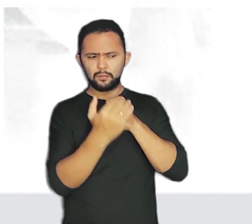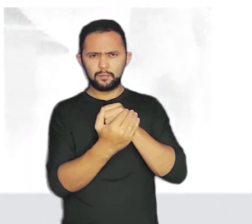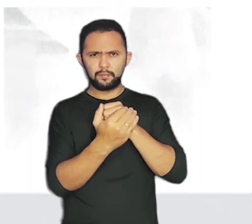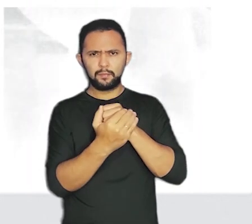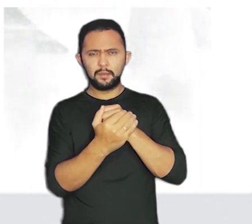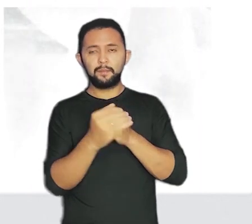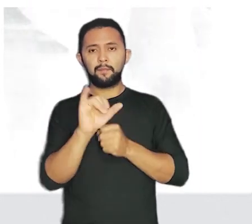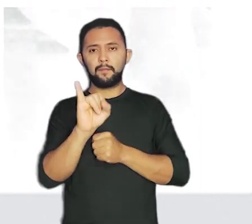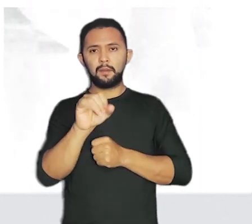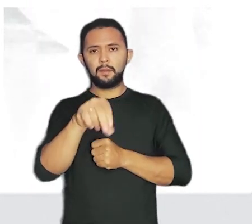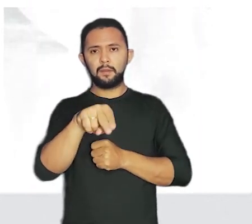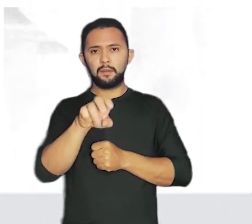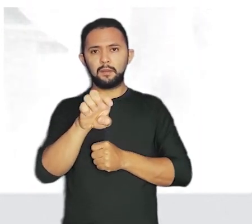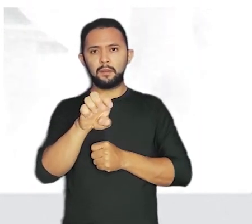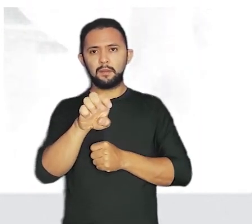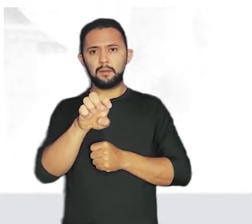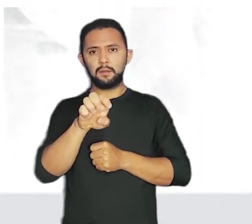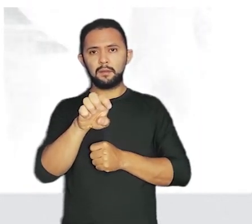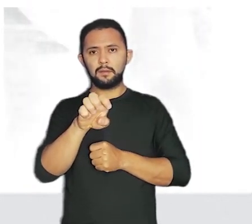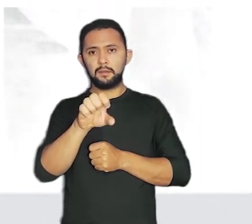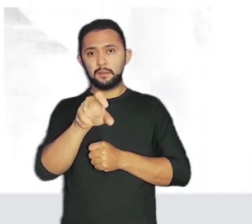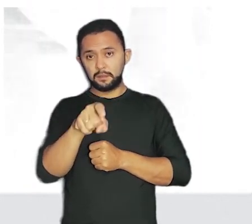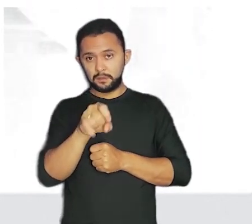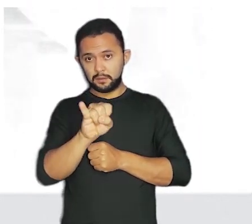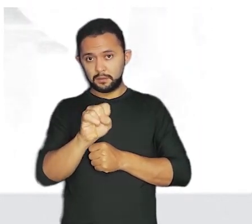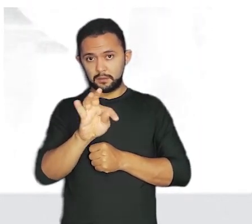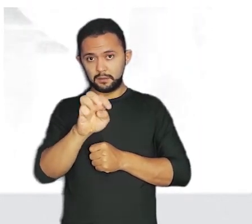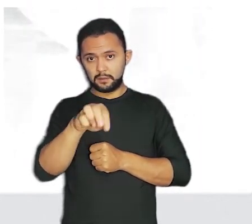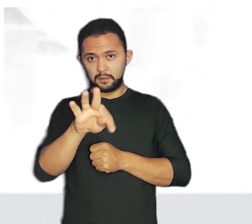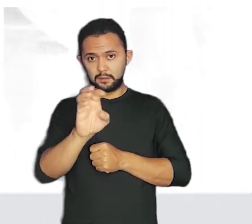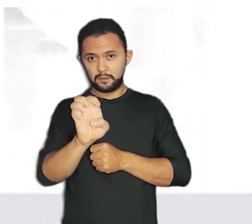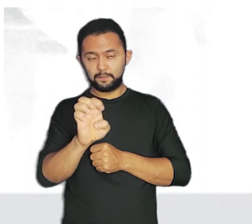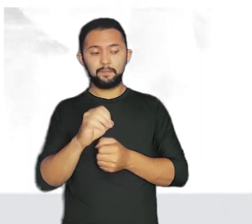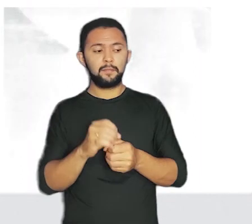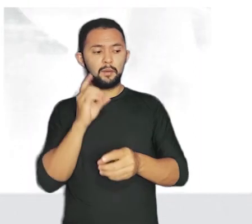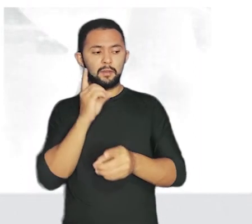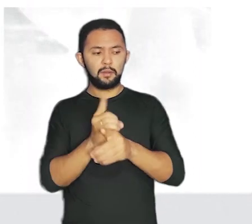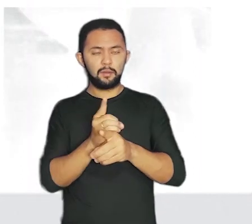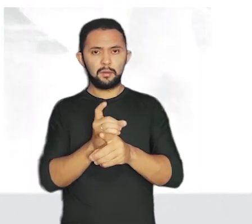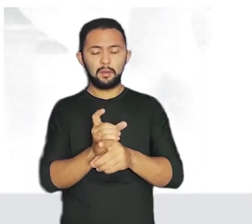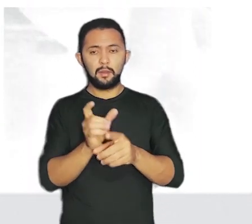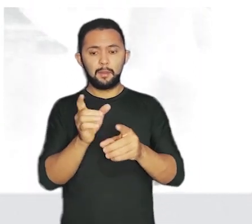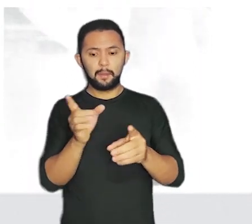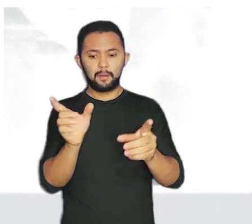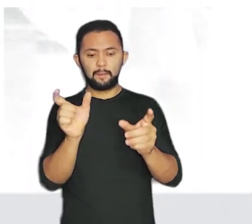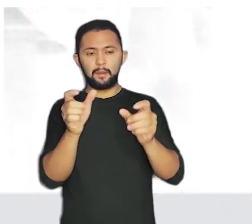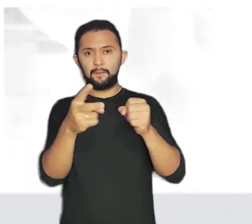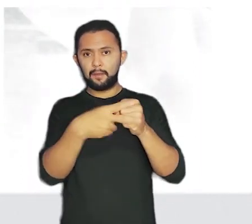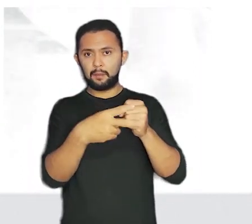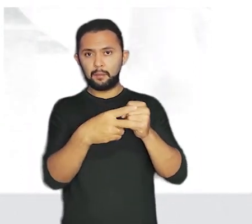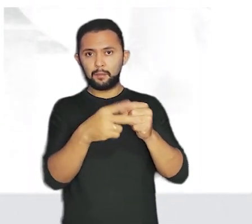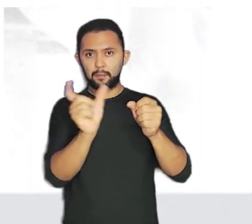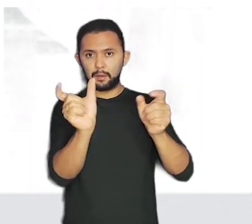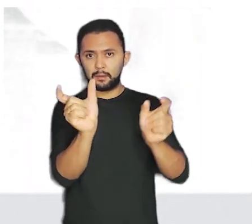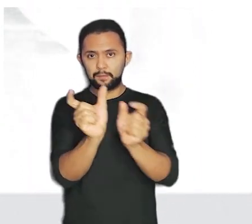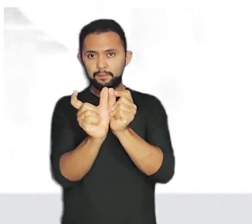ele é inexistente, tá? Então, eu identifiquei o sujeito aqui, ó, pela terminação do verbo, tá? Pelas desinências verbais, então eu digo que esse sujeito